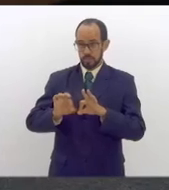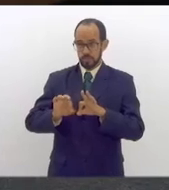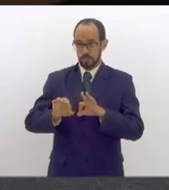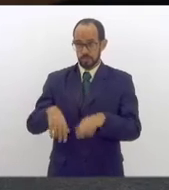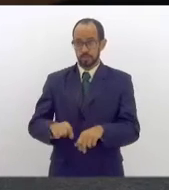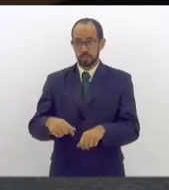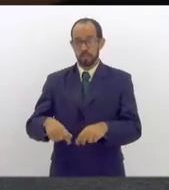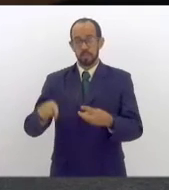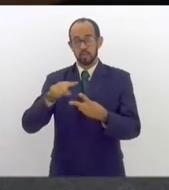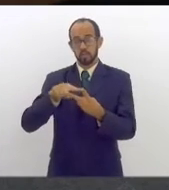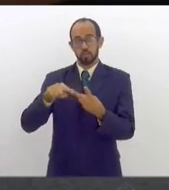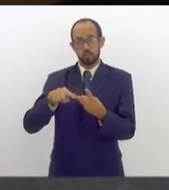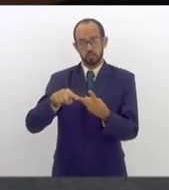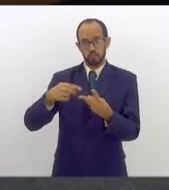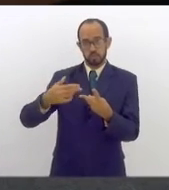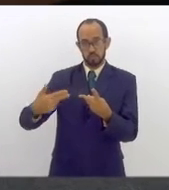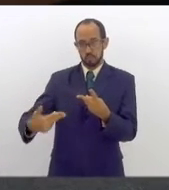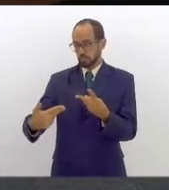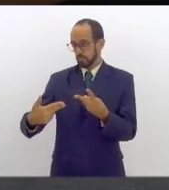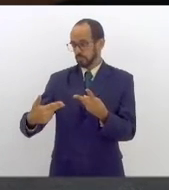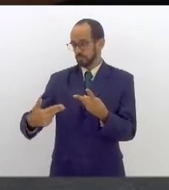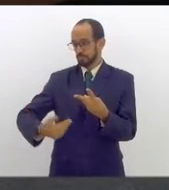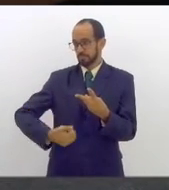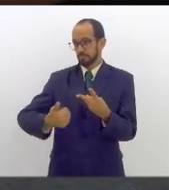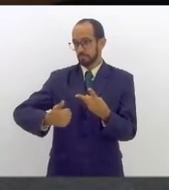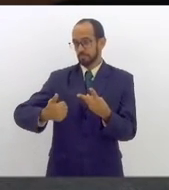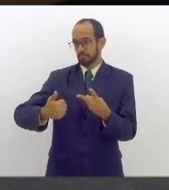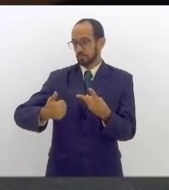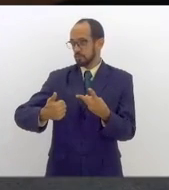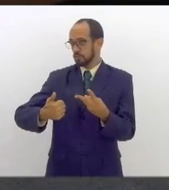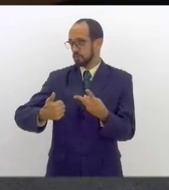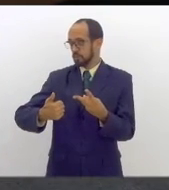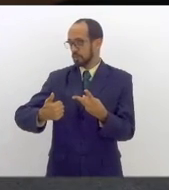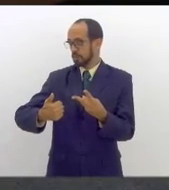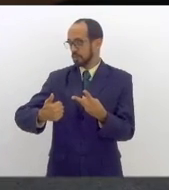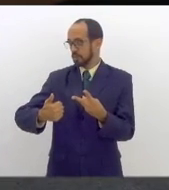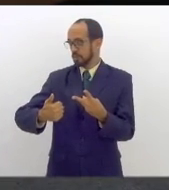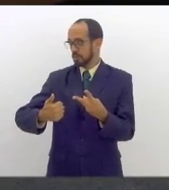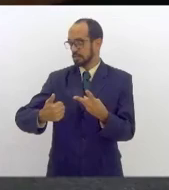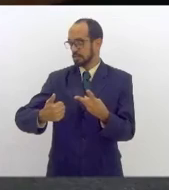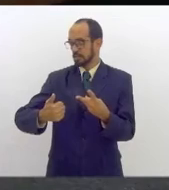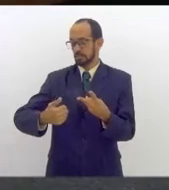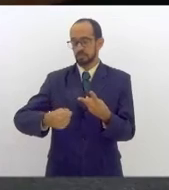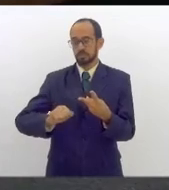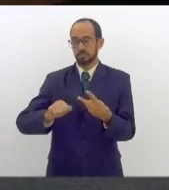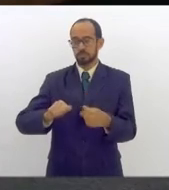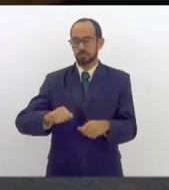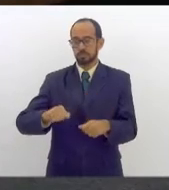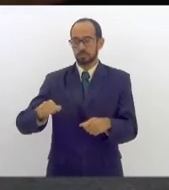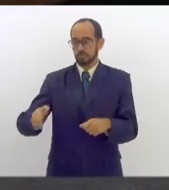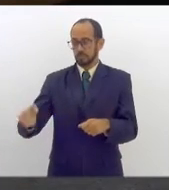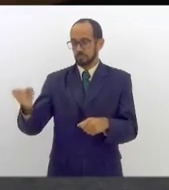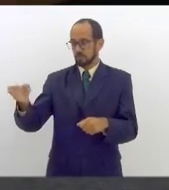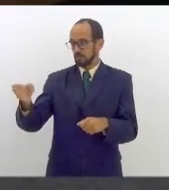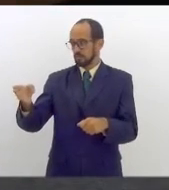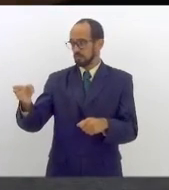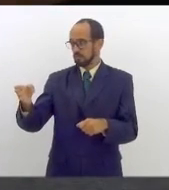duas vertentes. A primeira, já que Vossa Excelência é da mesa